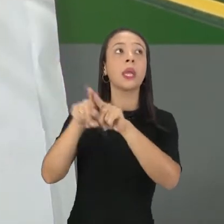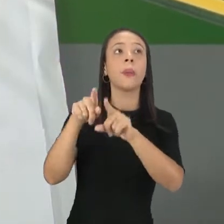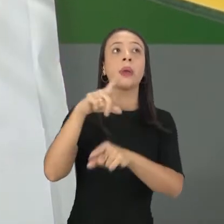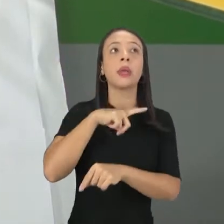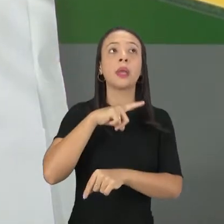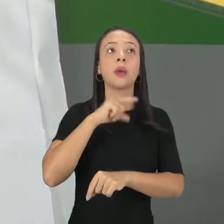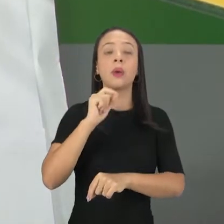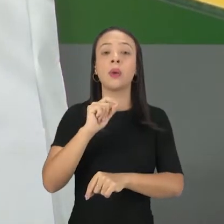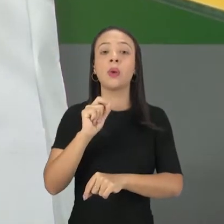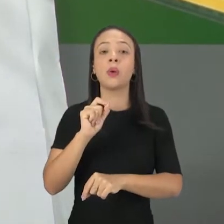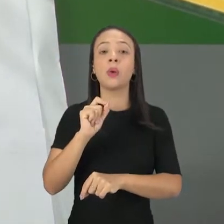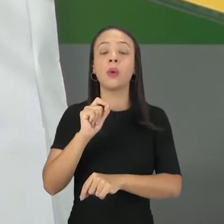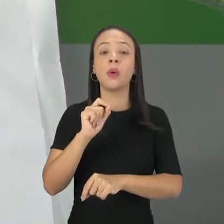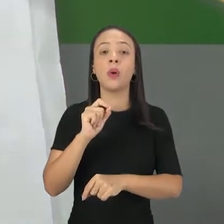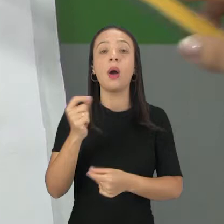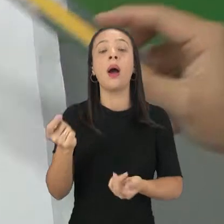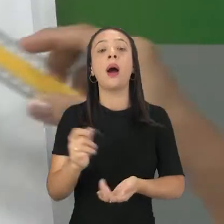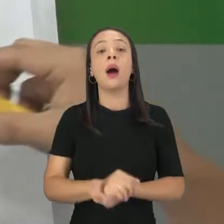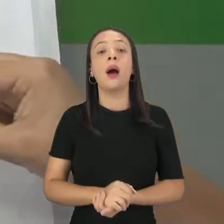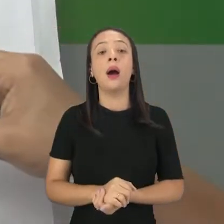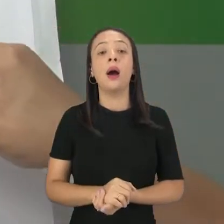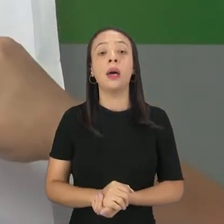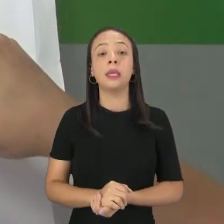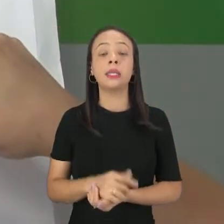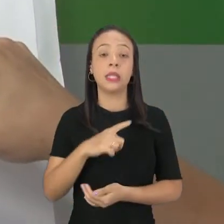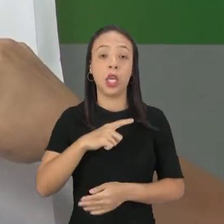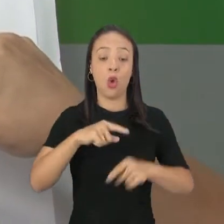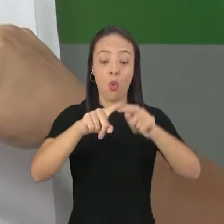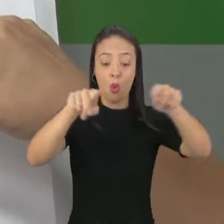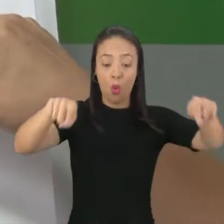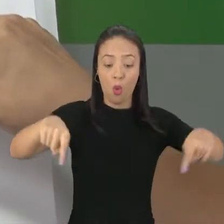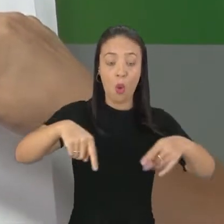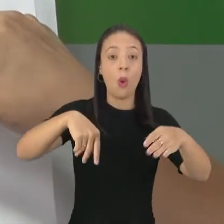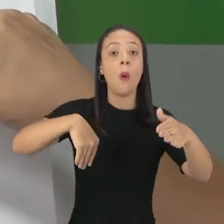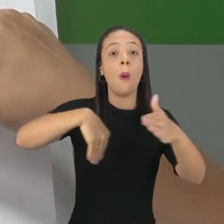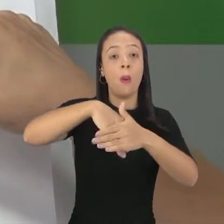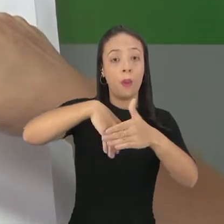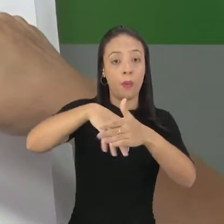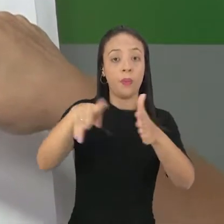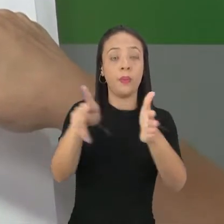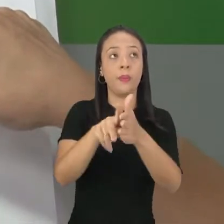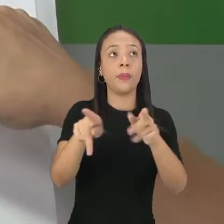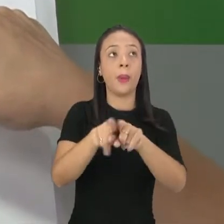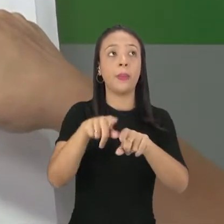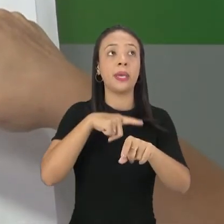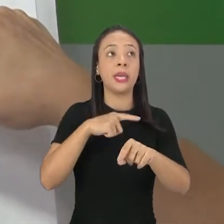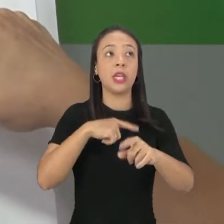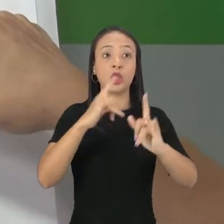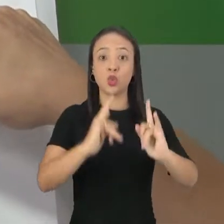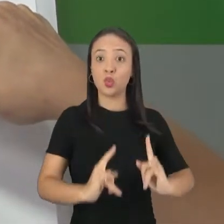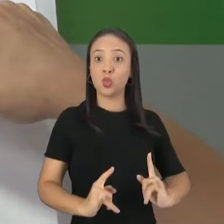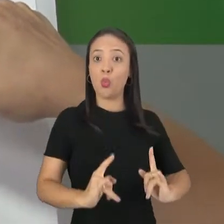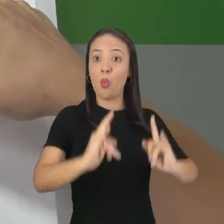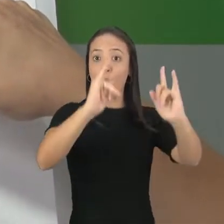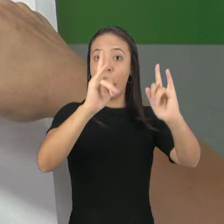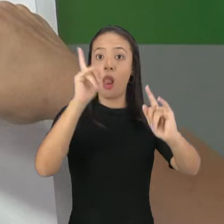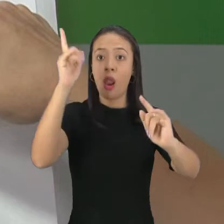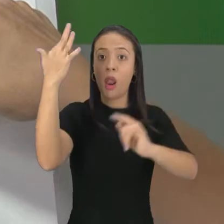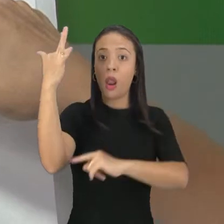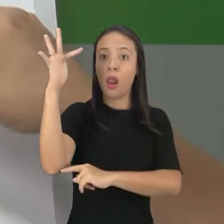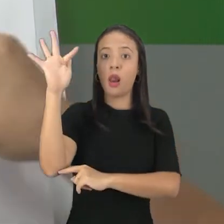nosso estádio, a Arena da Floresta. Temos aqui um prédio residencial na